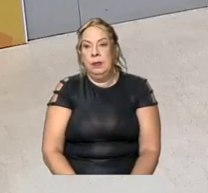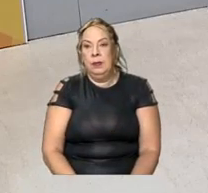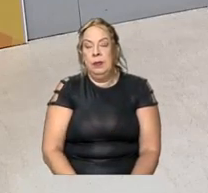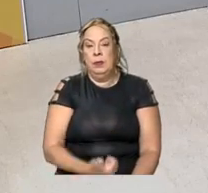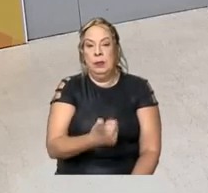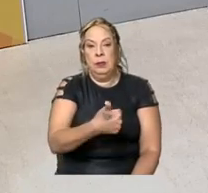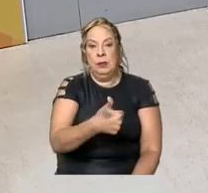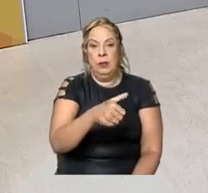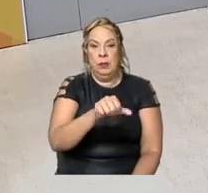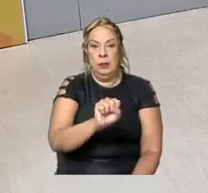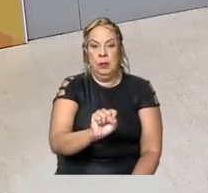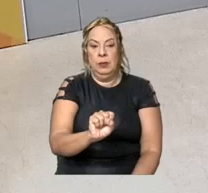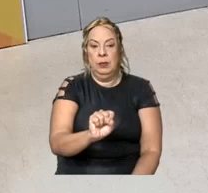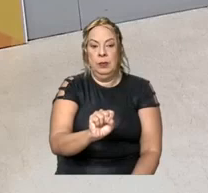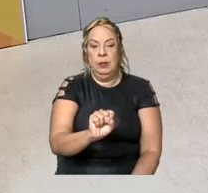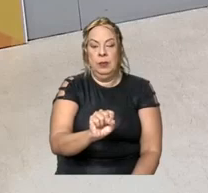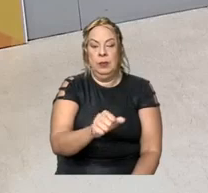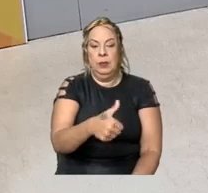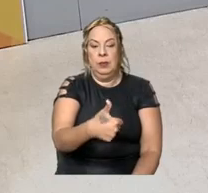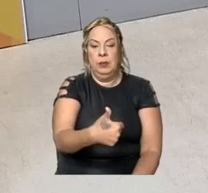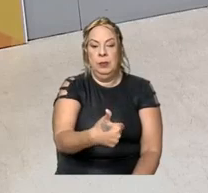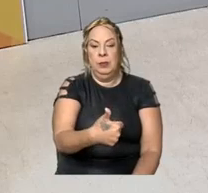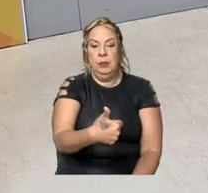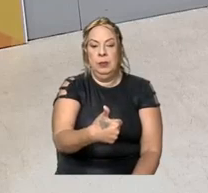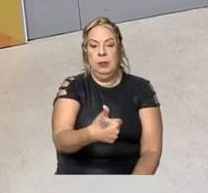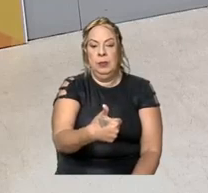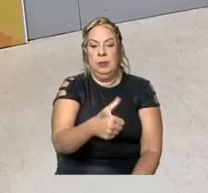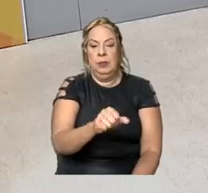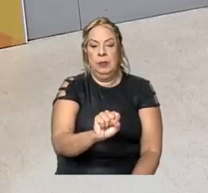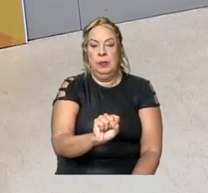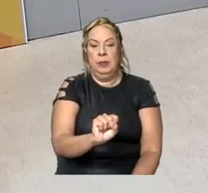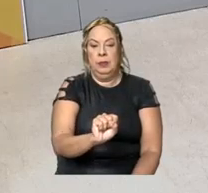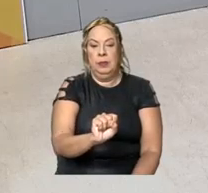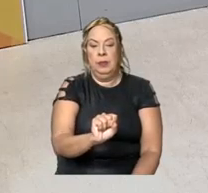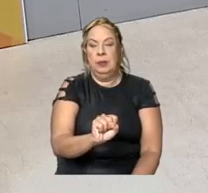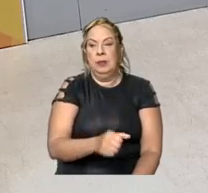número 18, 18.